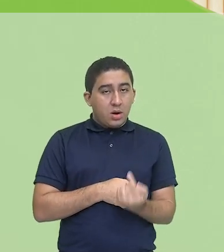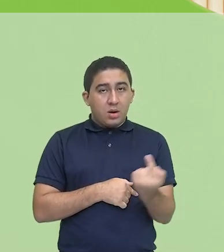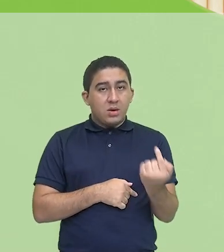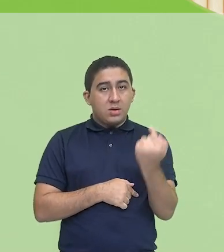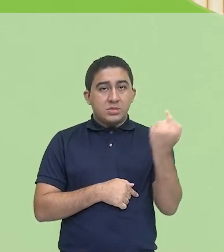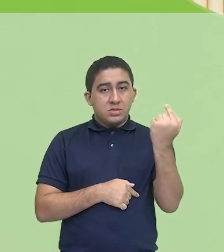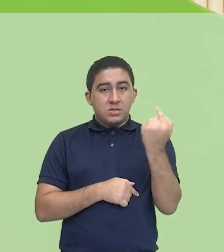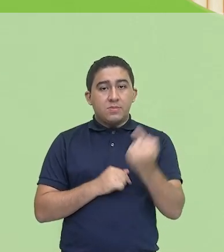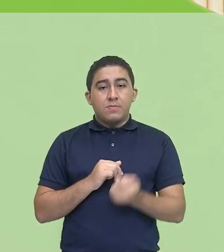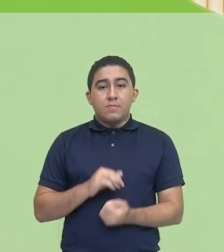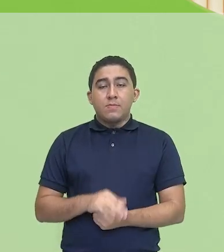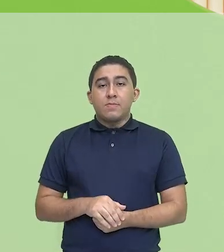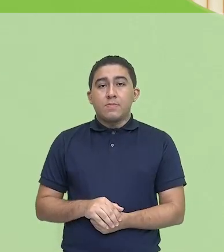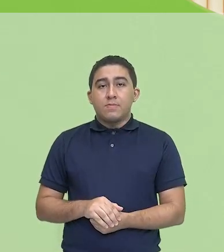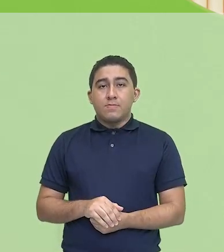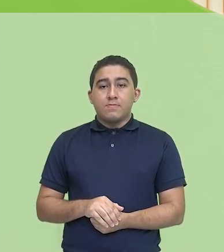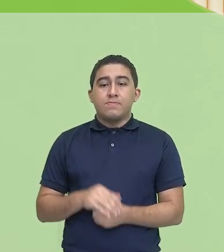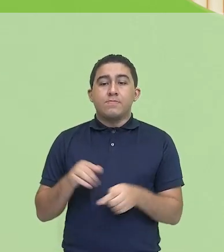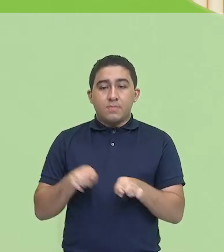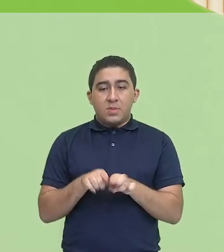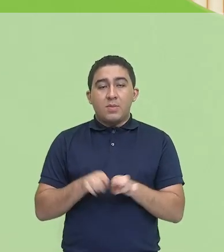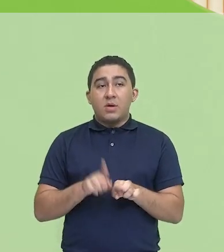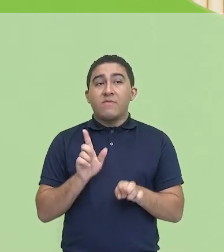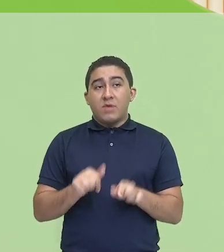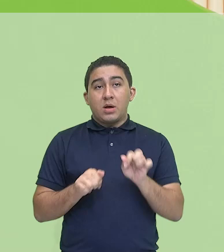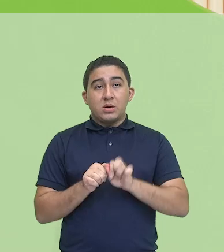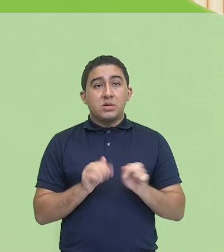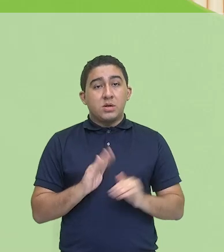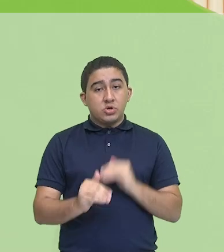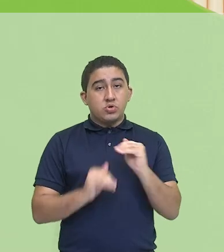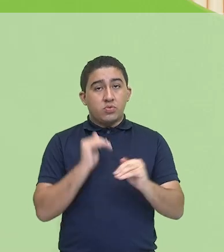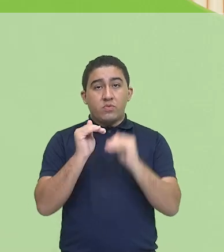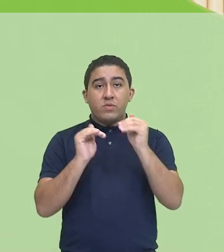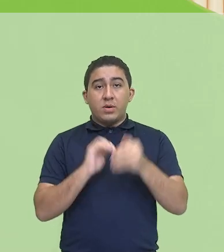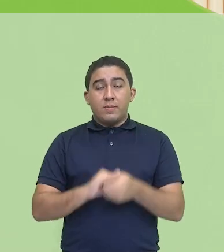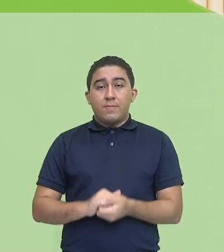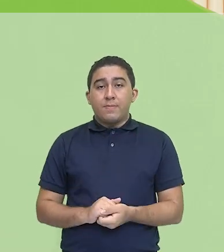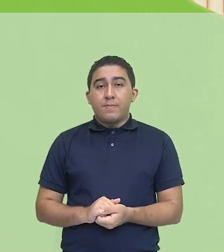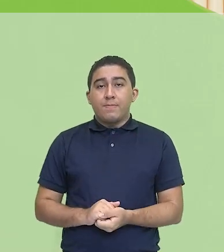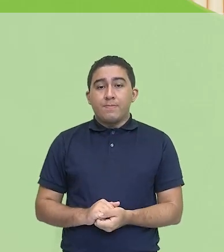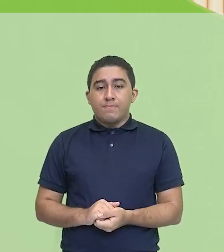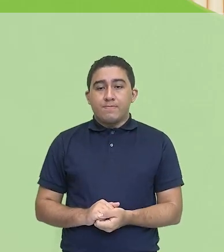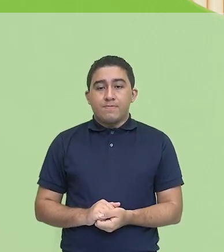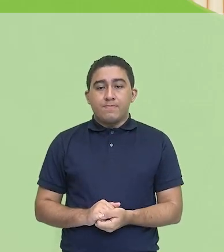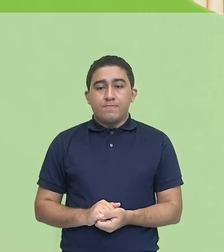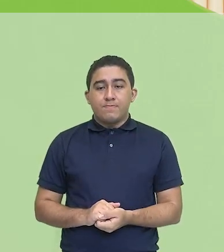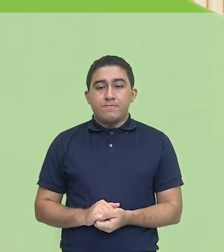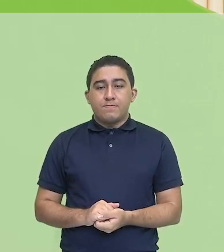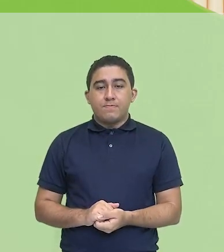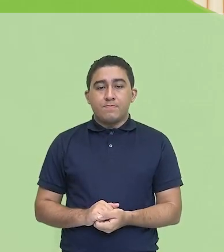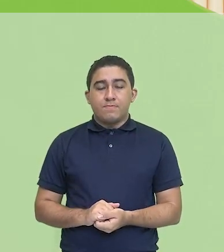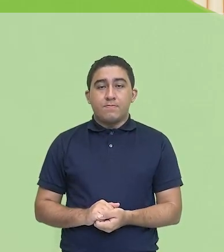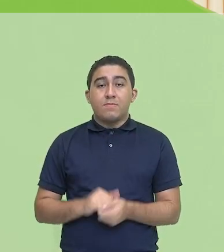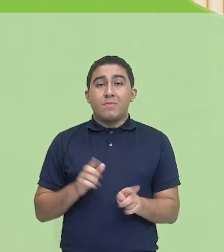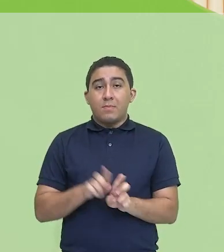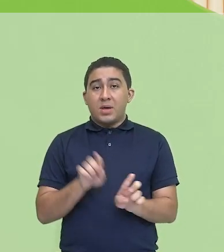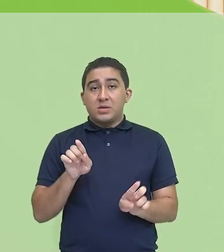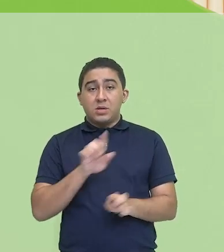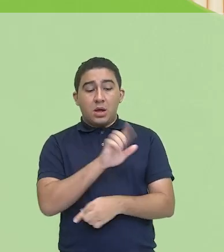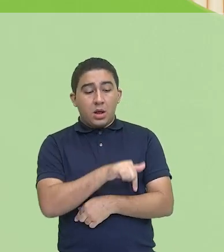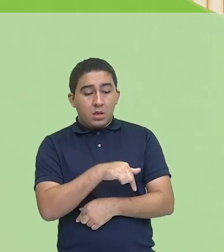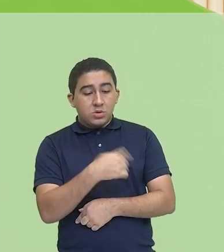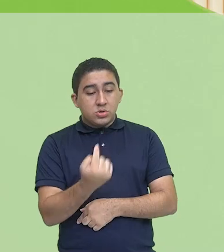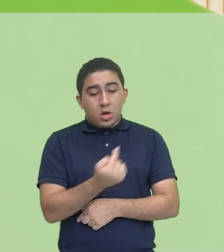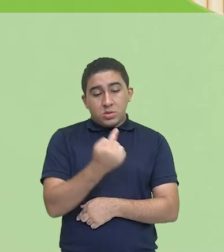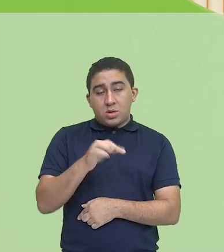fazê-la crescer e vai fazê-la se desenvolver. Mas entendam que a planta em si, ela não é importante só no meio dela.